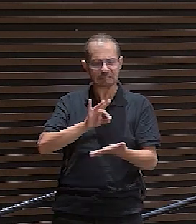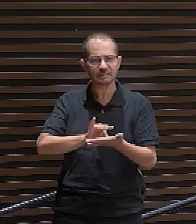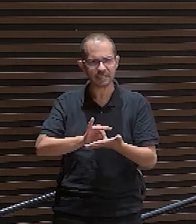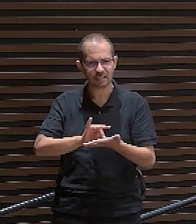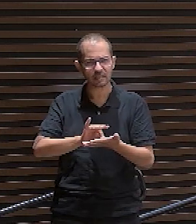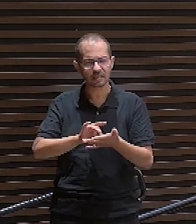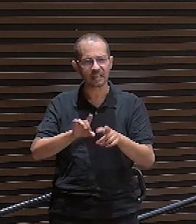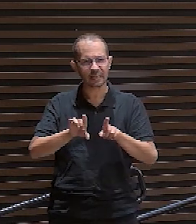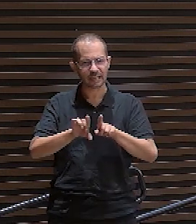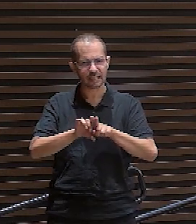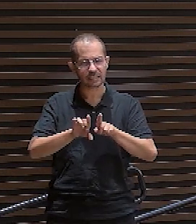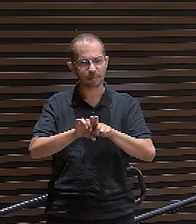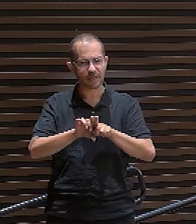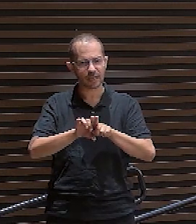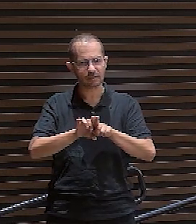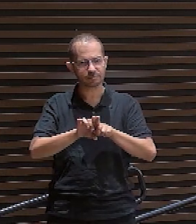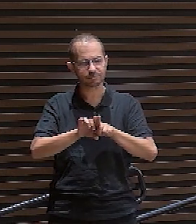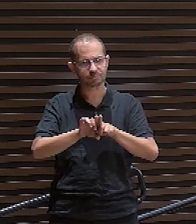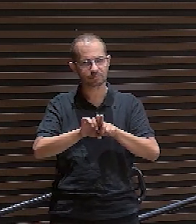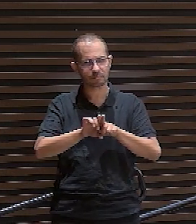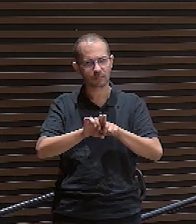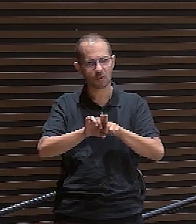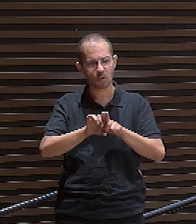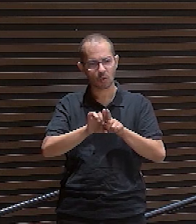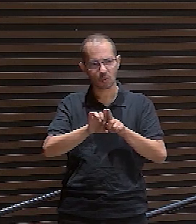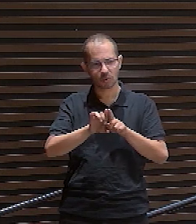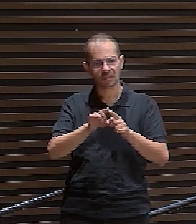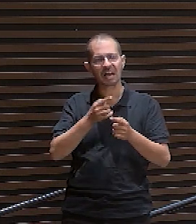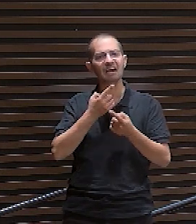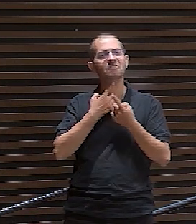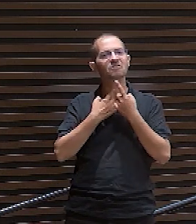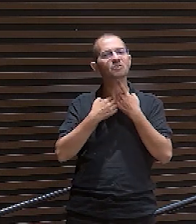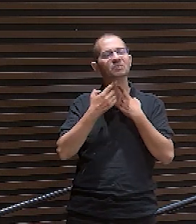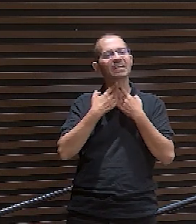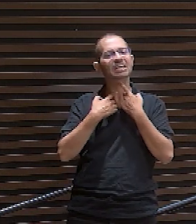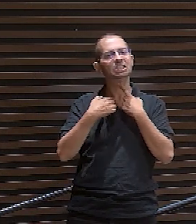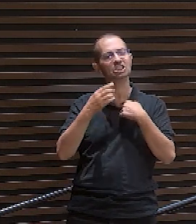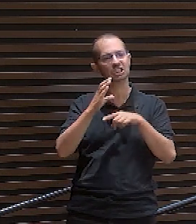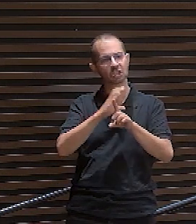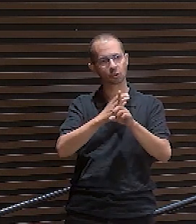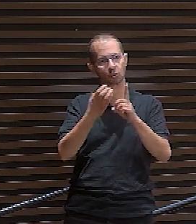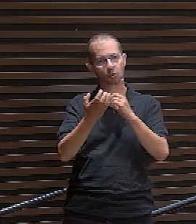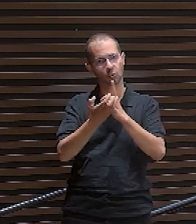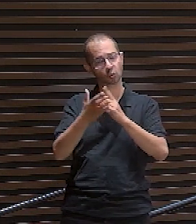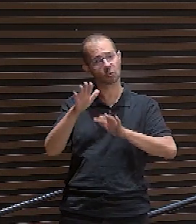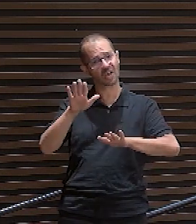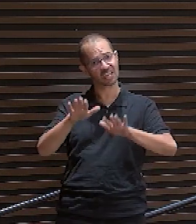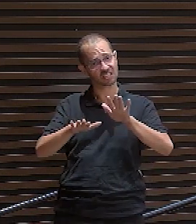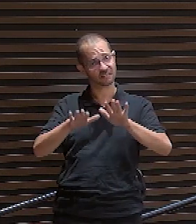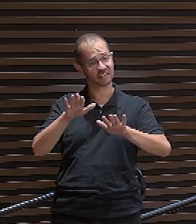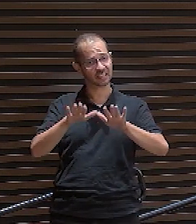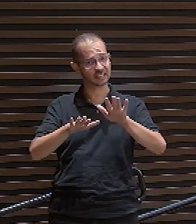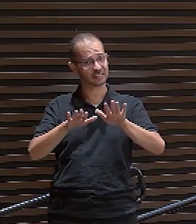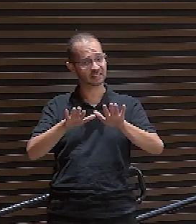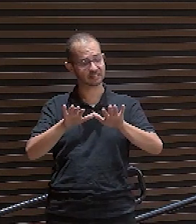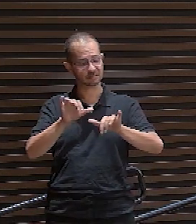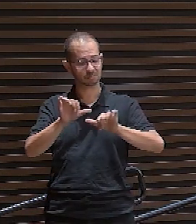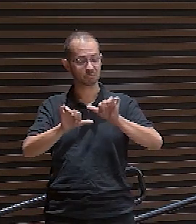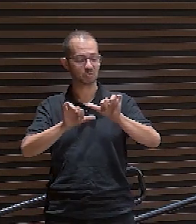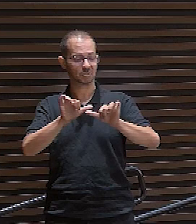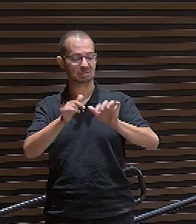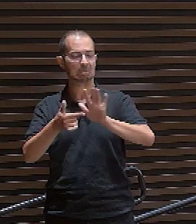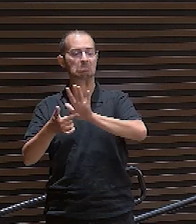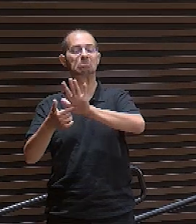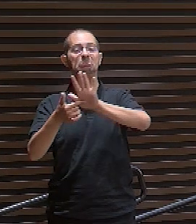e a intenção no culto, muitas vezes cedem lugar à